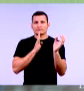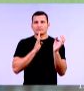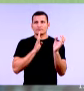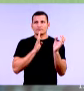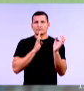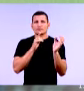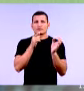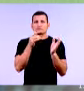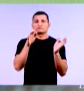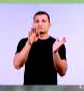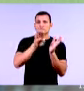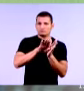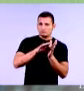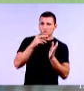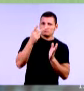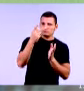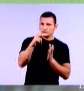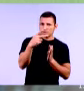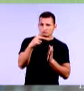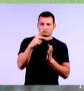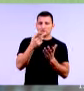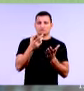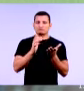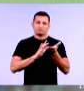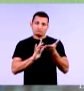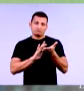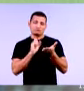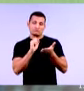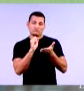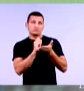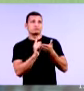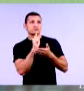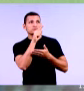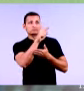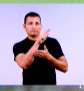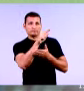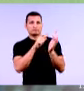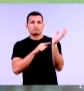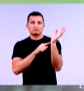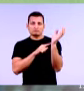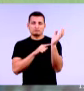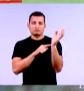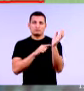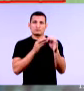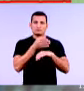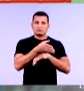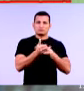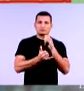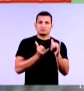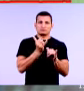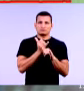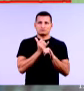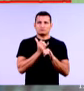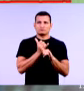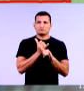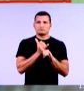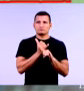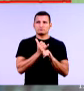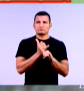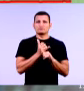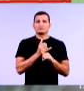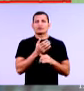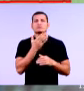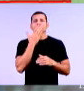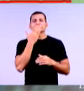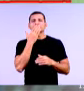chega lá com seus smartphone pode fazer uma conexão sem fio e entrar na internet, tá certo? Uhum. Então, que tipo